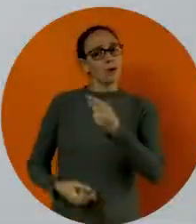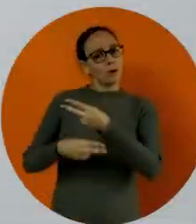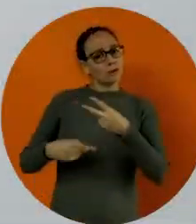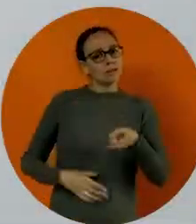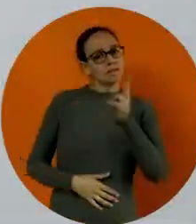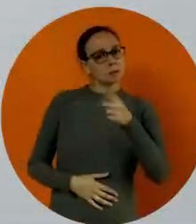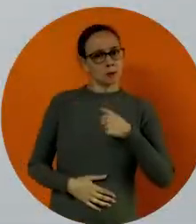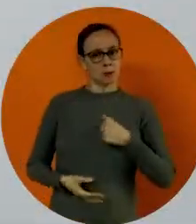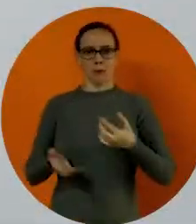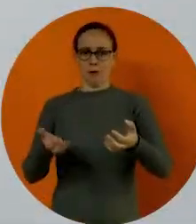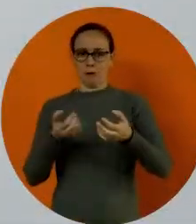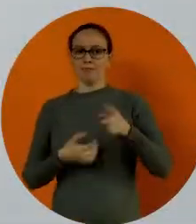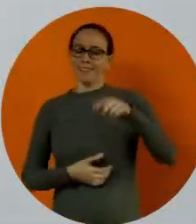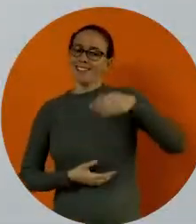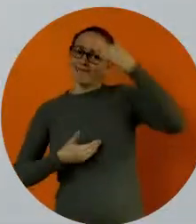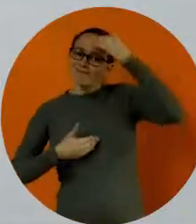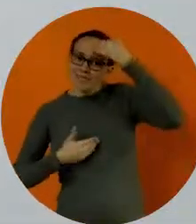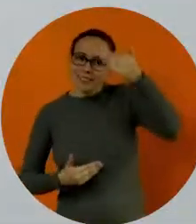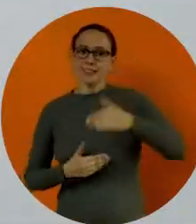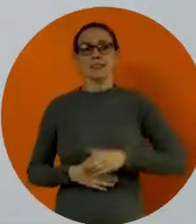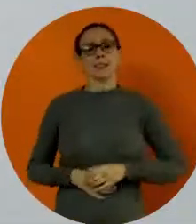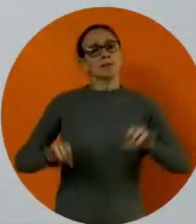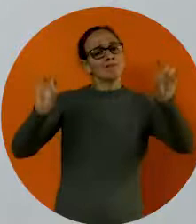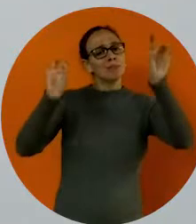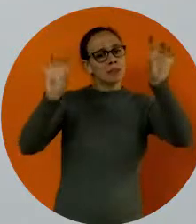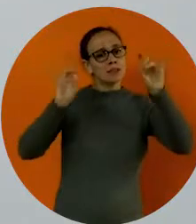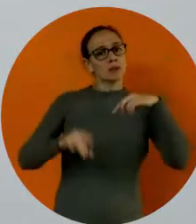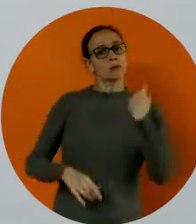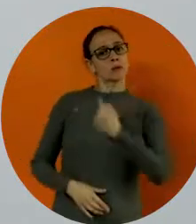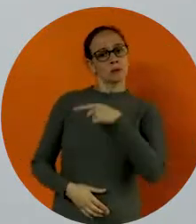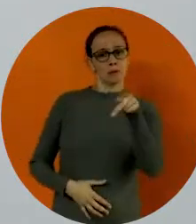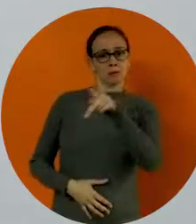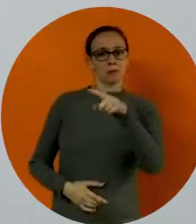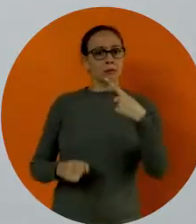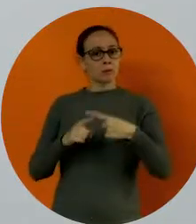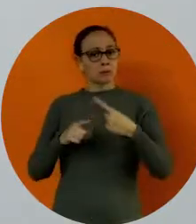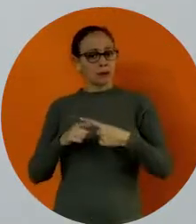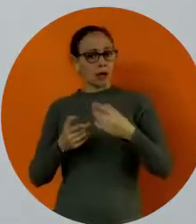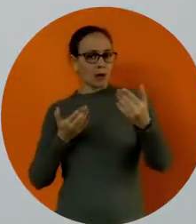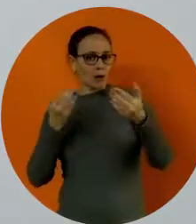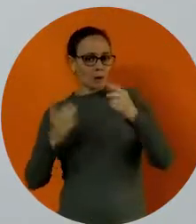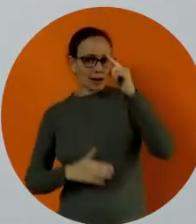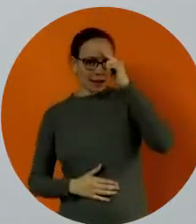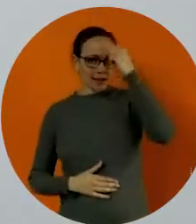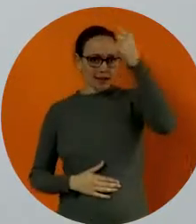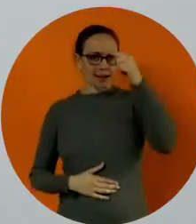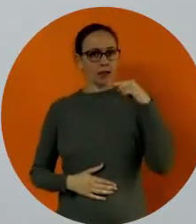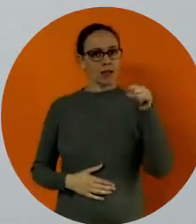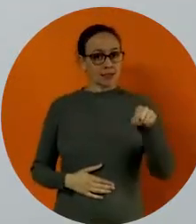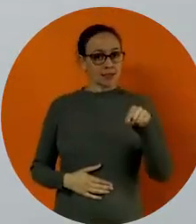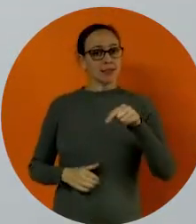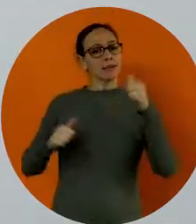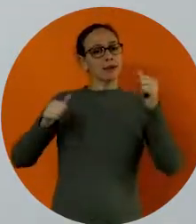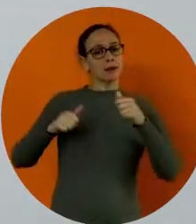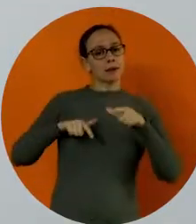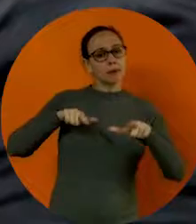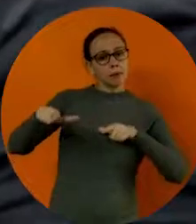A única coisa mesmo que eu quero é um agradecimento especial aos nossos professores, porque compraram a ideia,